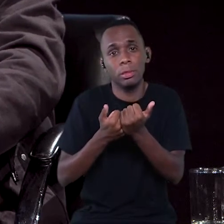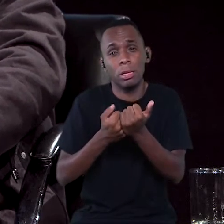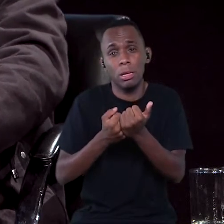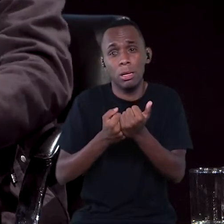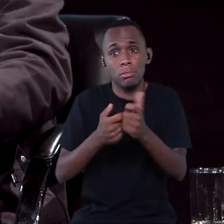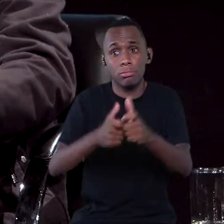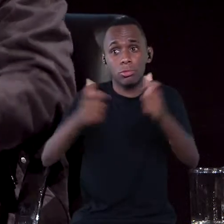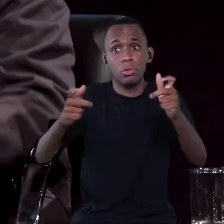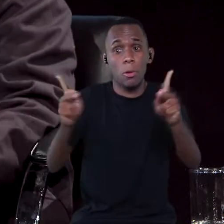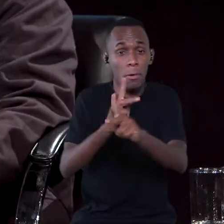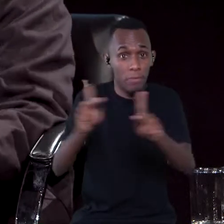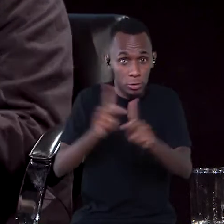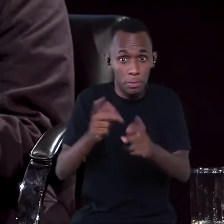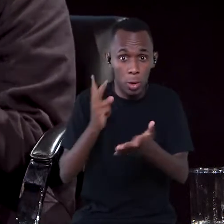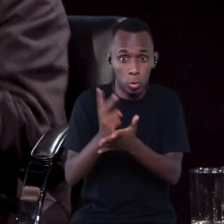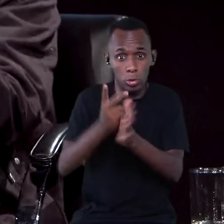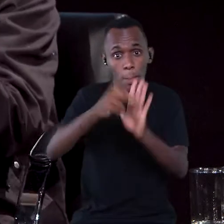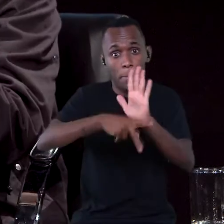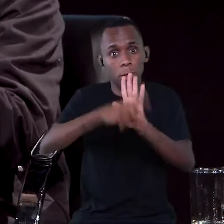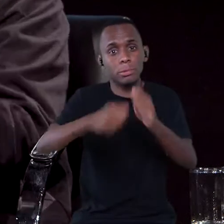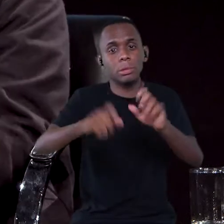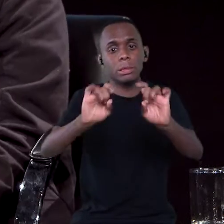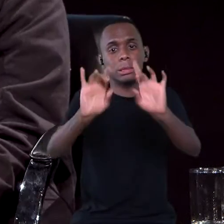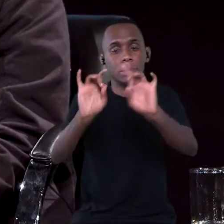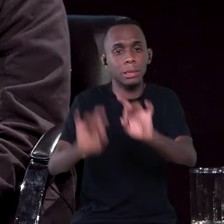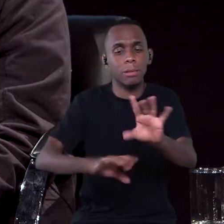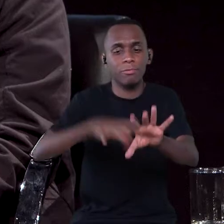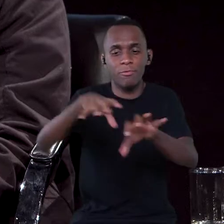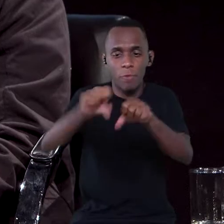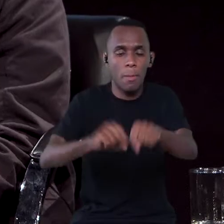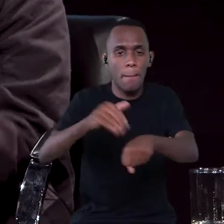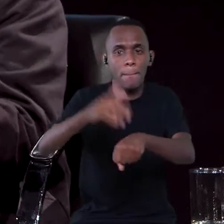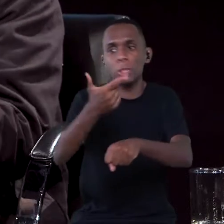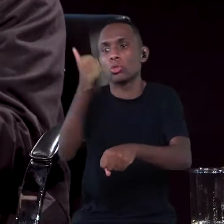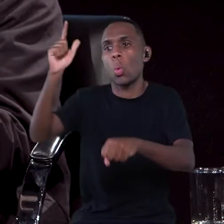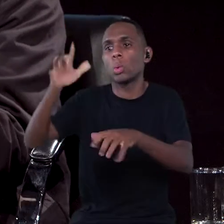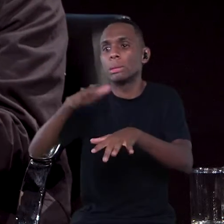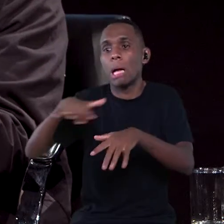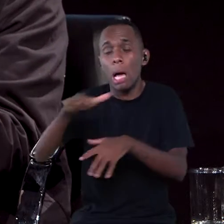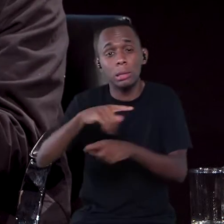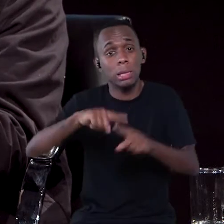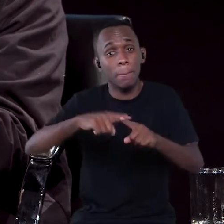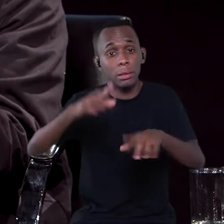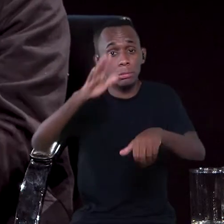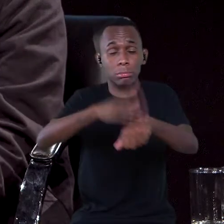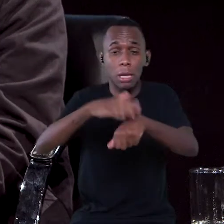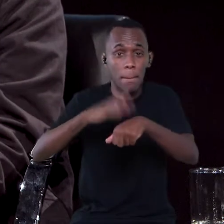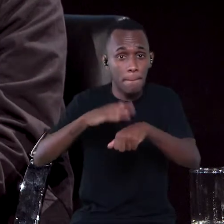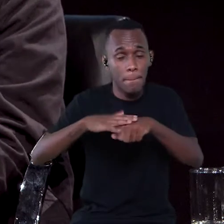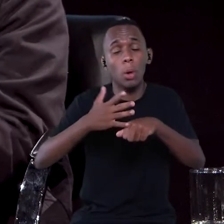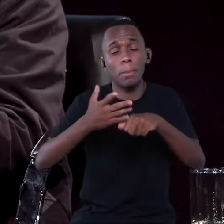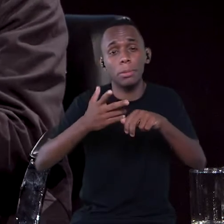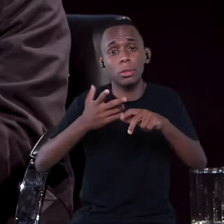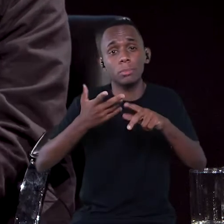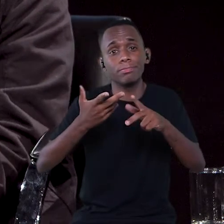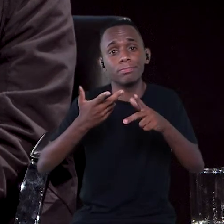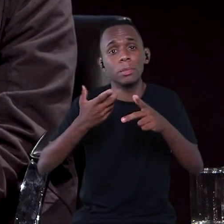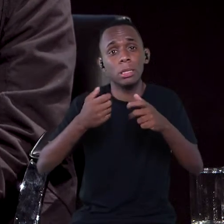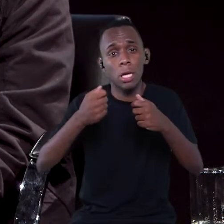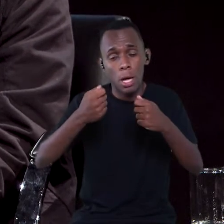muitos professores, até para manter projetos, tiveram que se especializar em algumas áreas. Mas a própria natureza do objeto literário nos obriga a